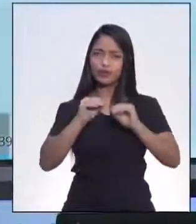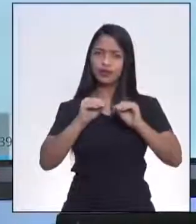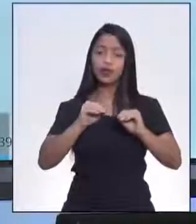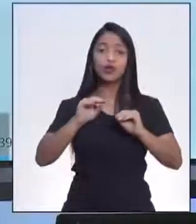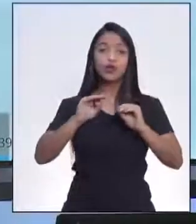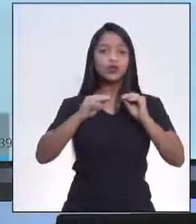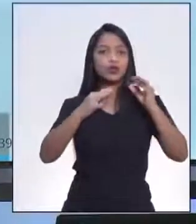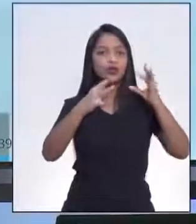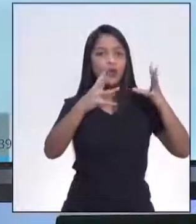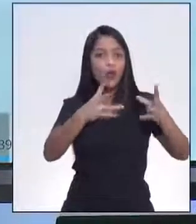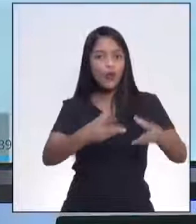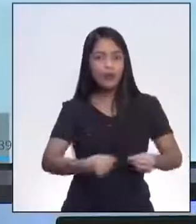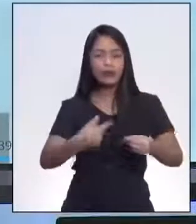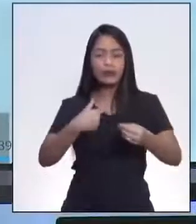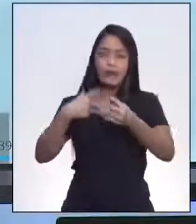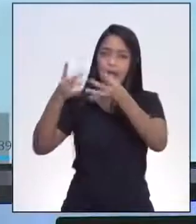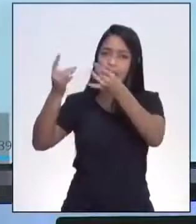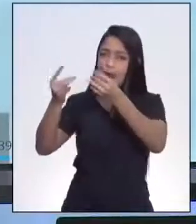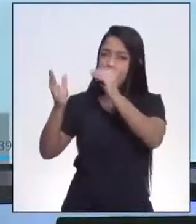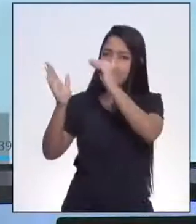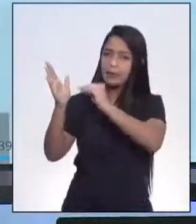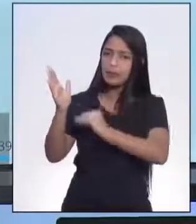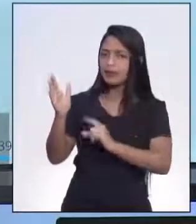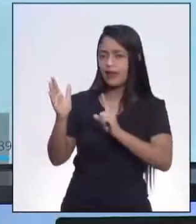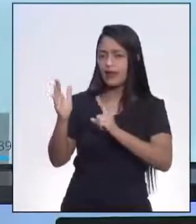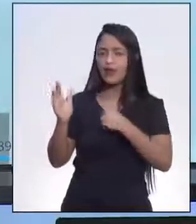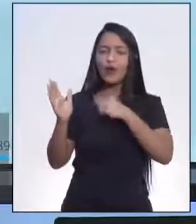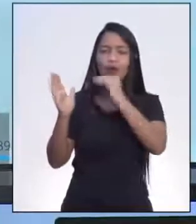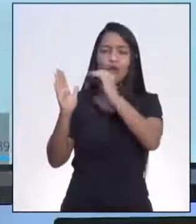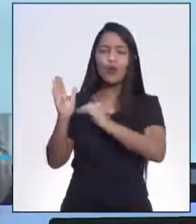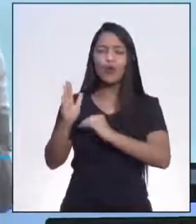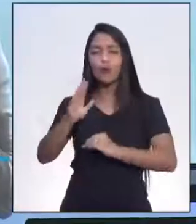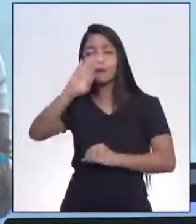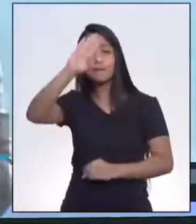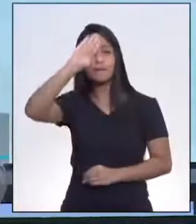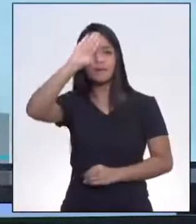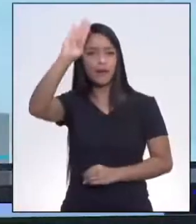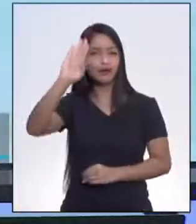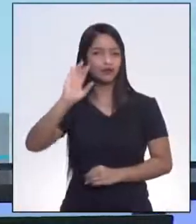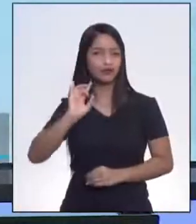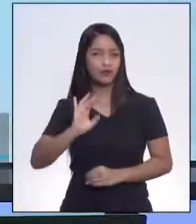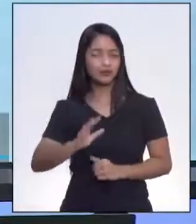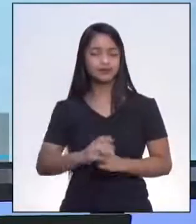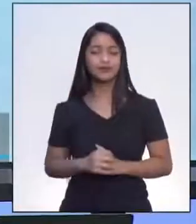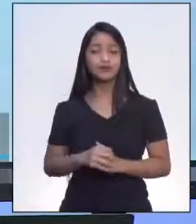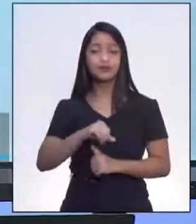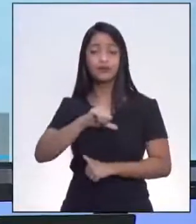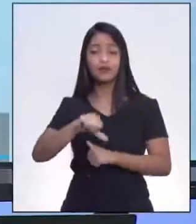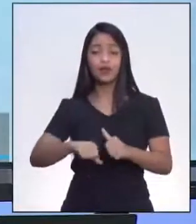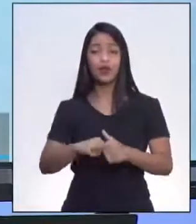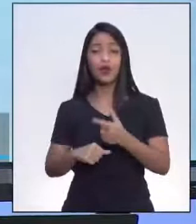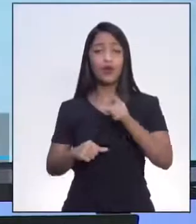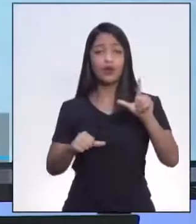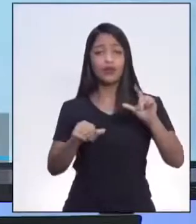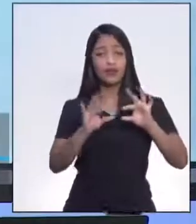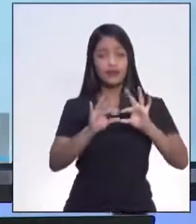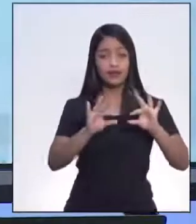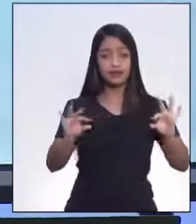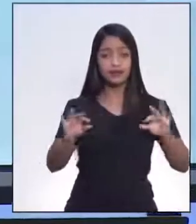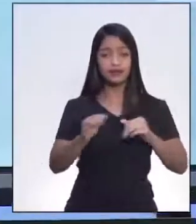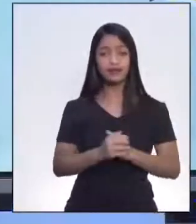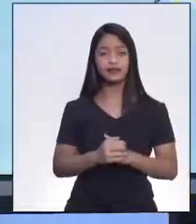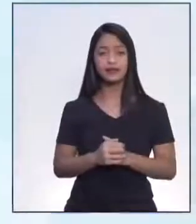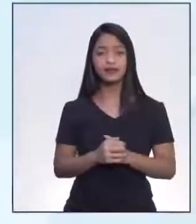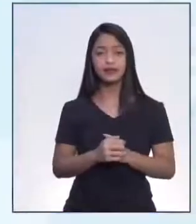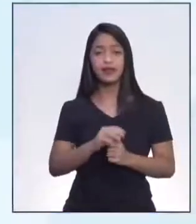para vocês terem uma ideia, os que mais aparecem, tá bom? Mais uma outra frase ali, enquanto o Breno coloca lá na